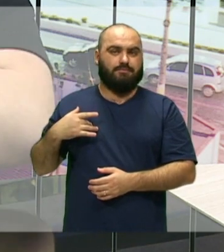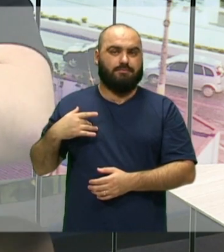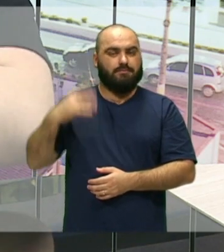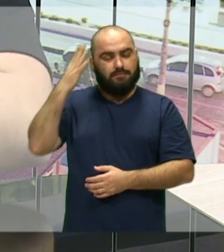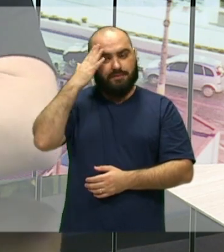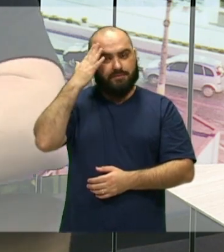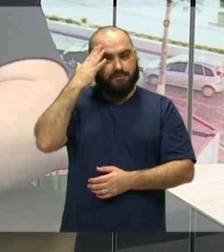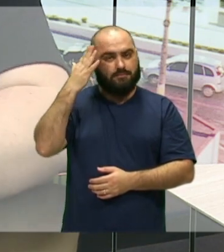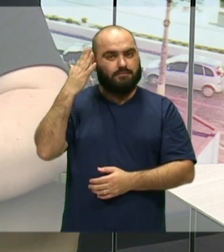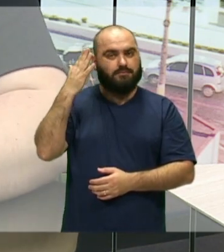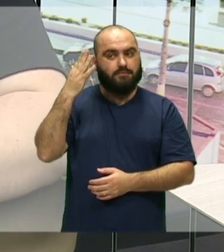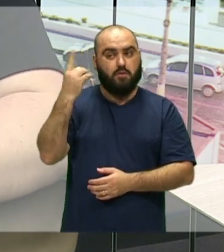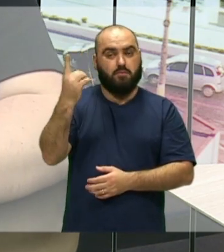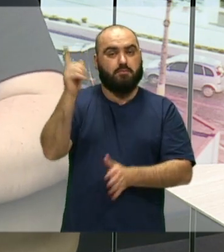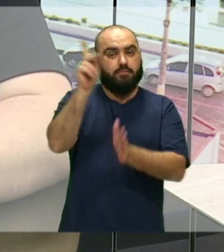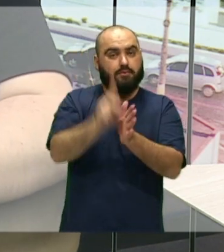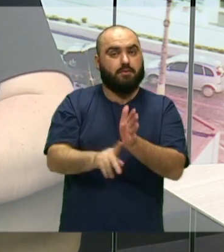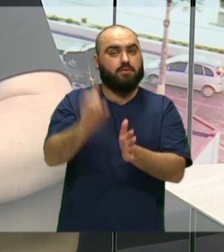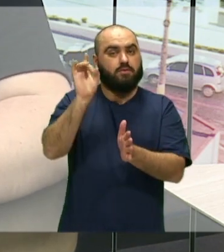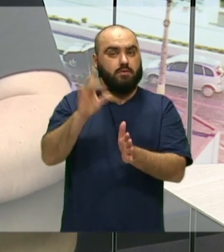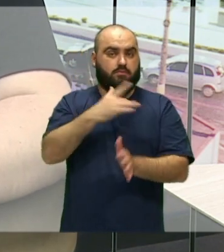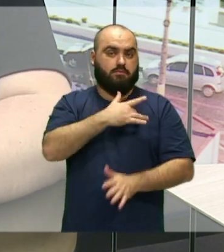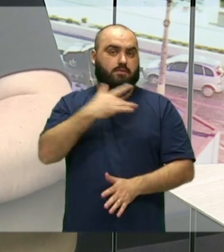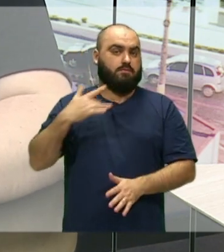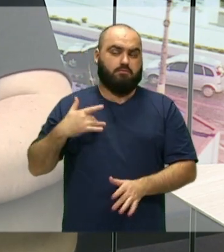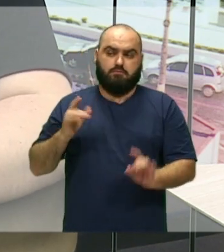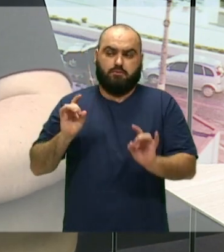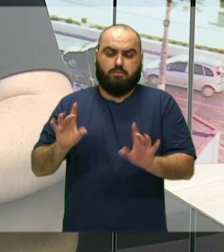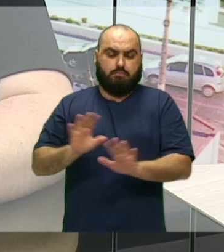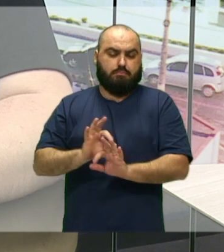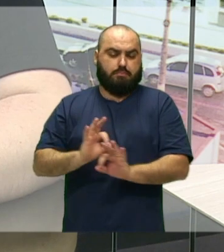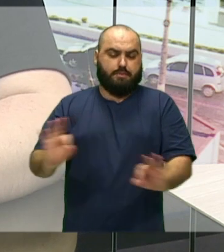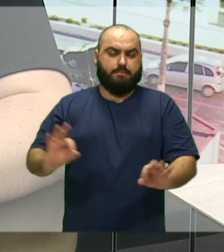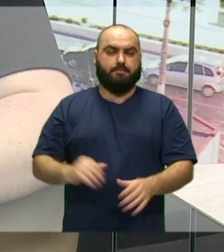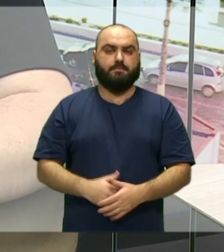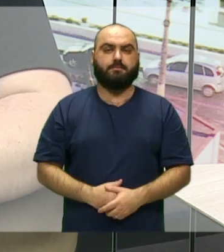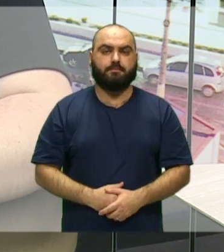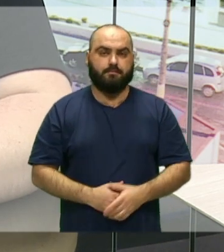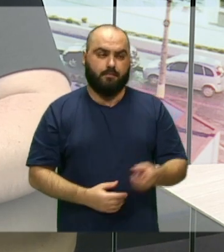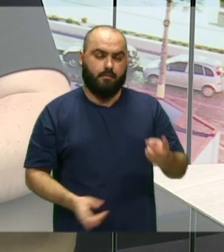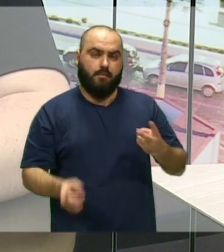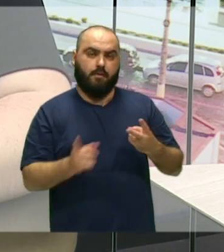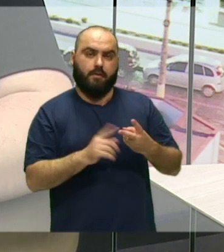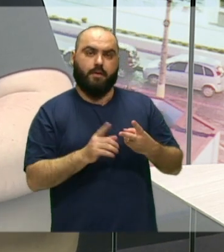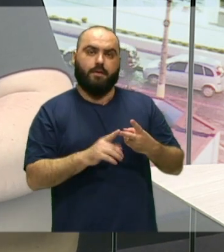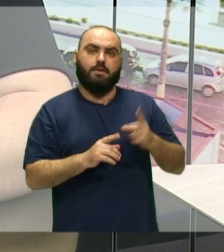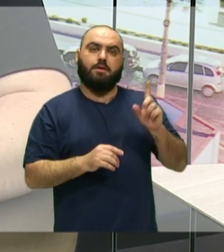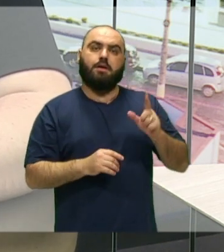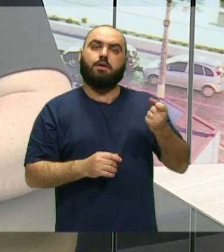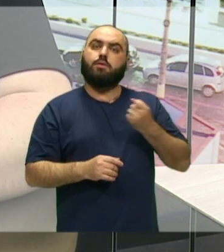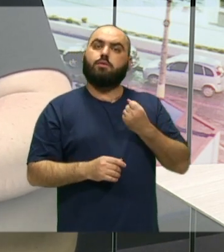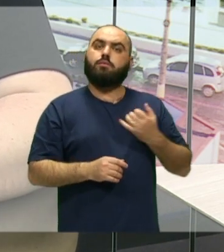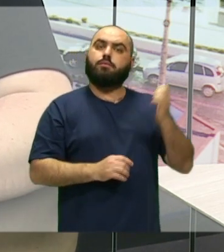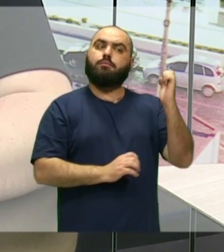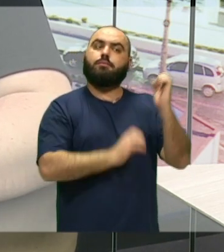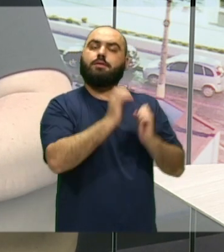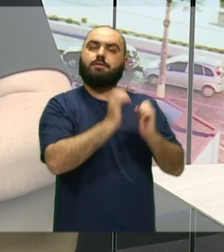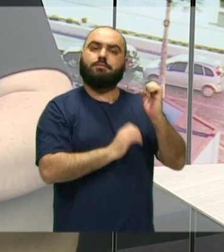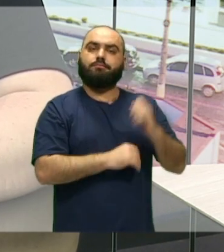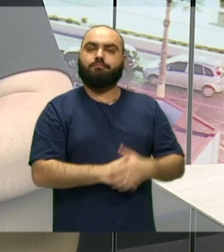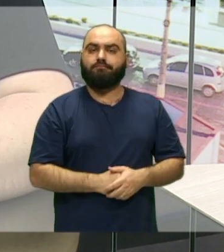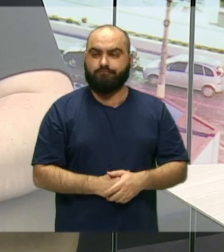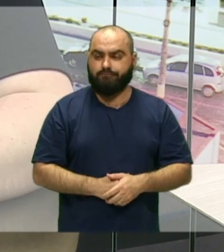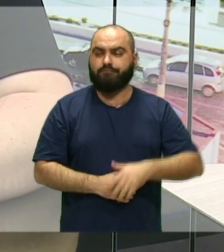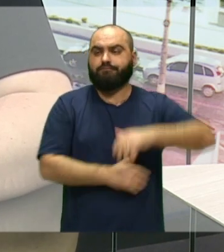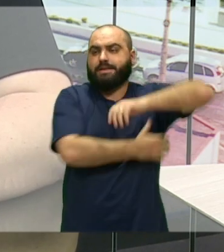eh prevenção à saúde enfim eh e aí a outra questão é o número de empresas ao longo dos anos